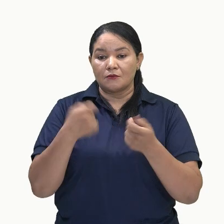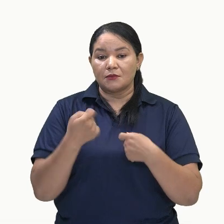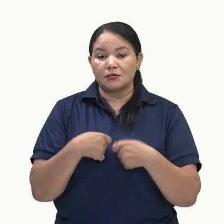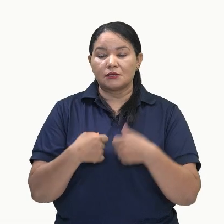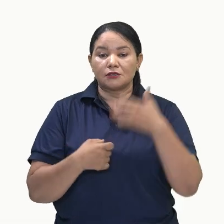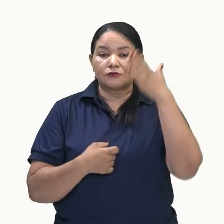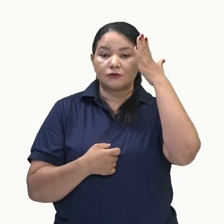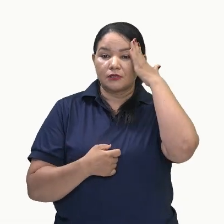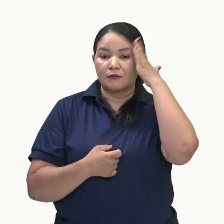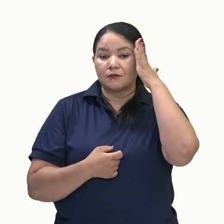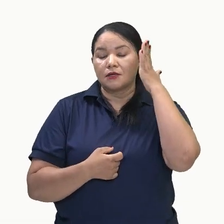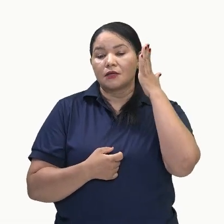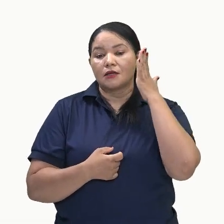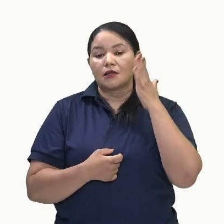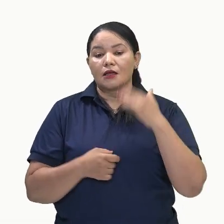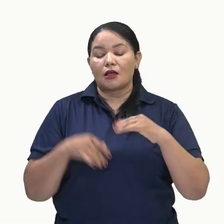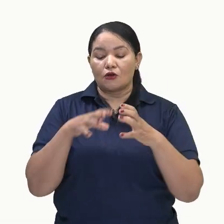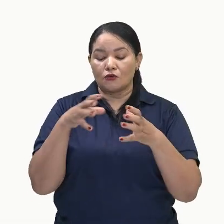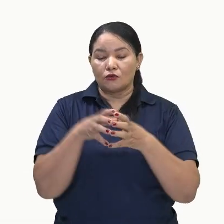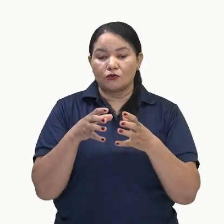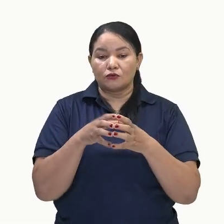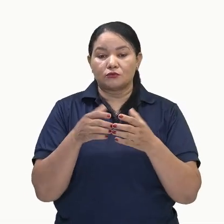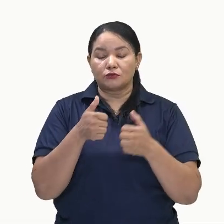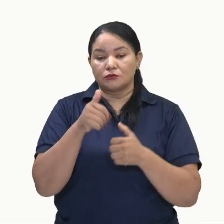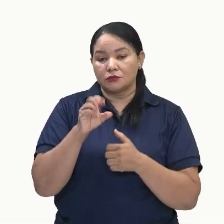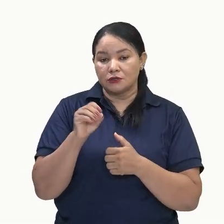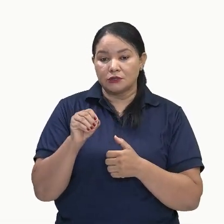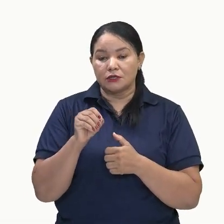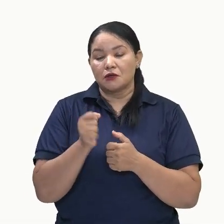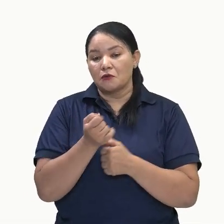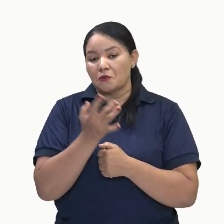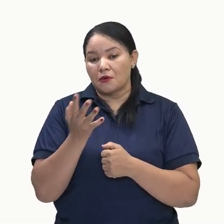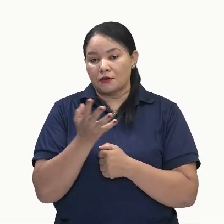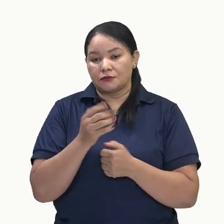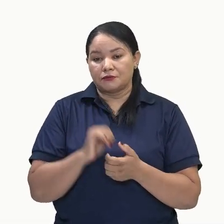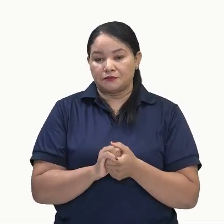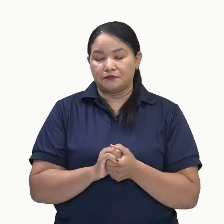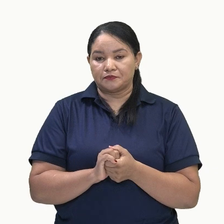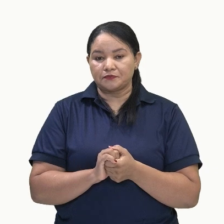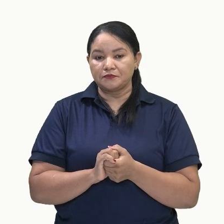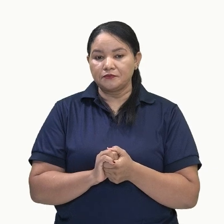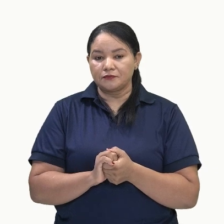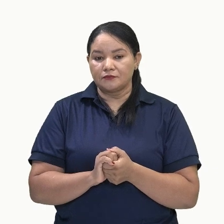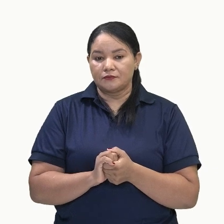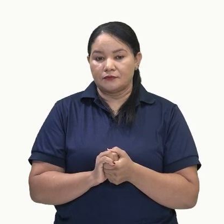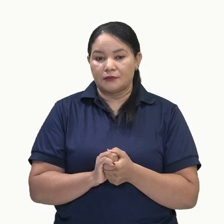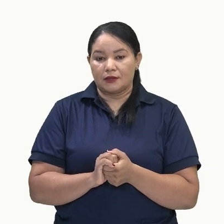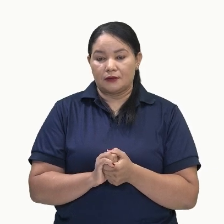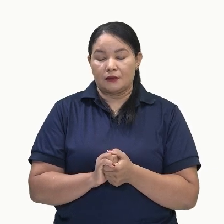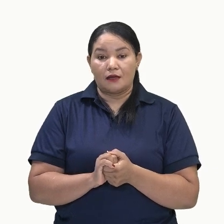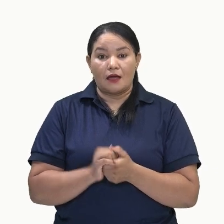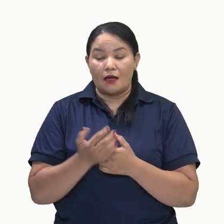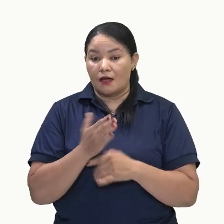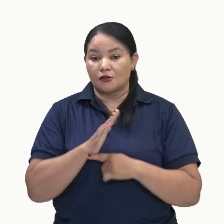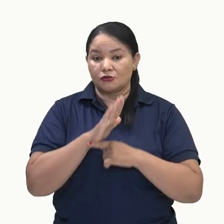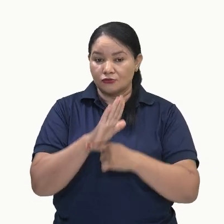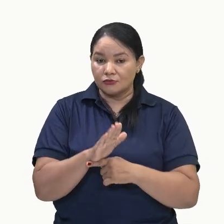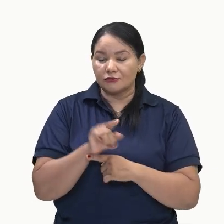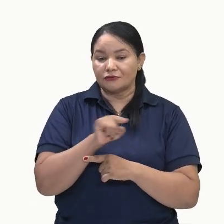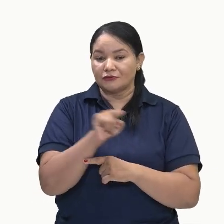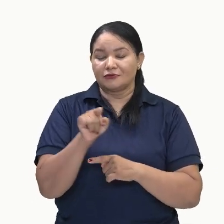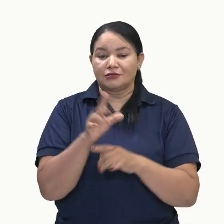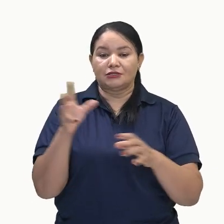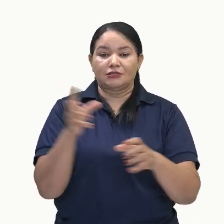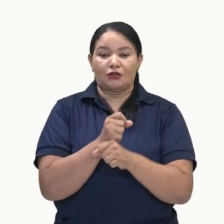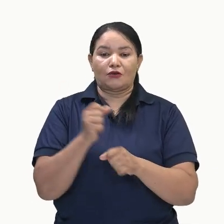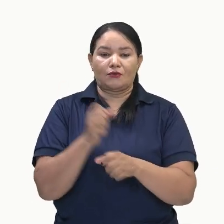grupos de 100 há em 50 mil, certo? Porque isso, fazendo isso vai nos ajudar a fazer o cálculo sem